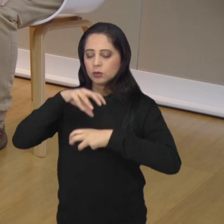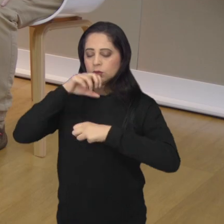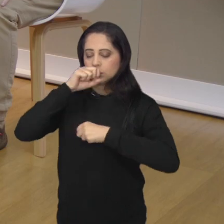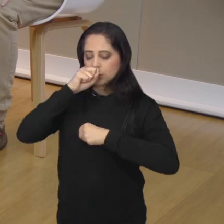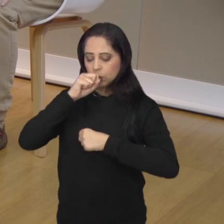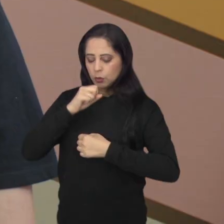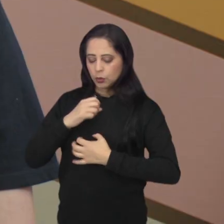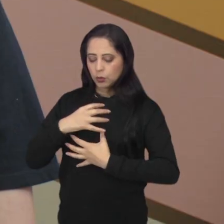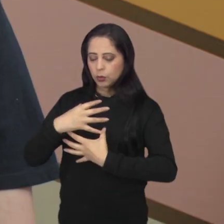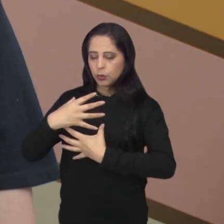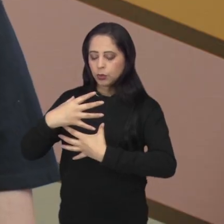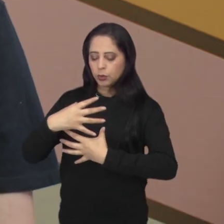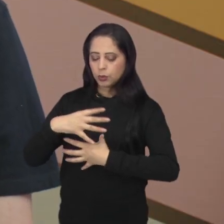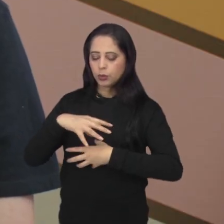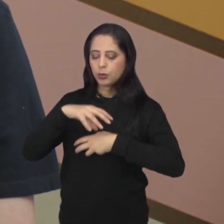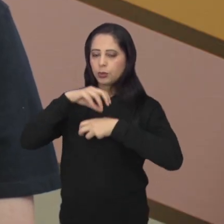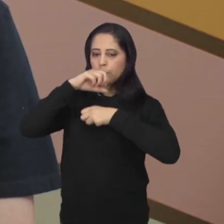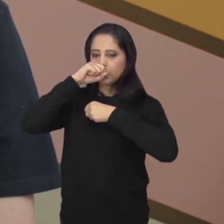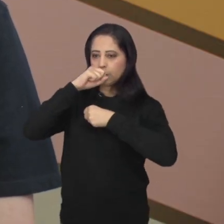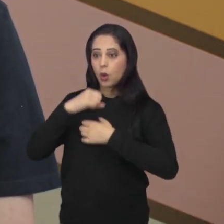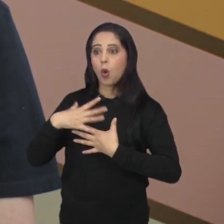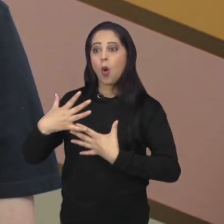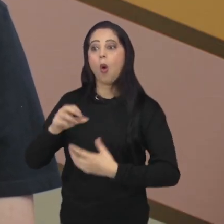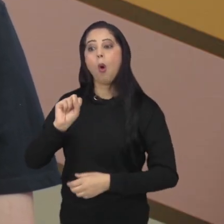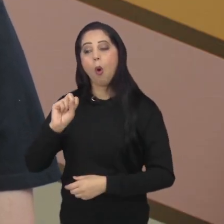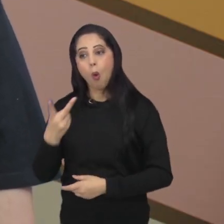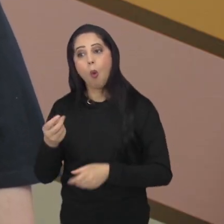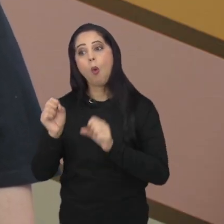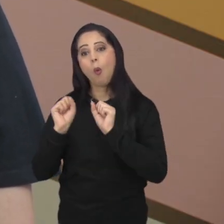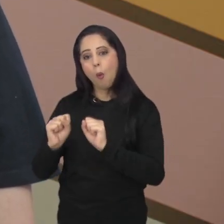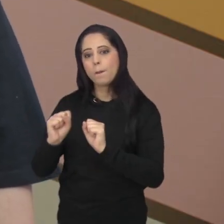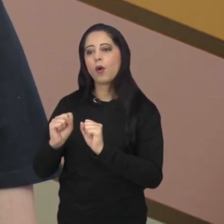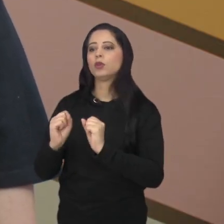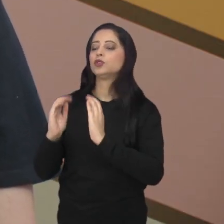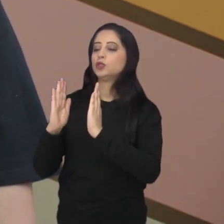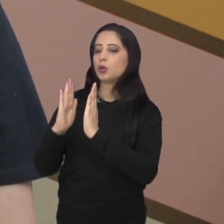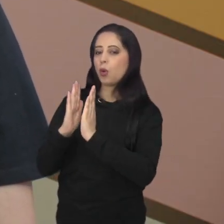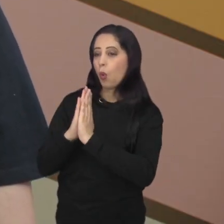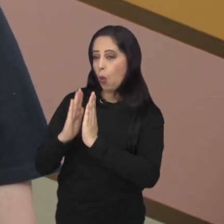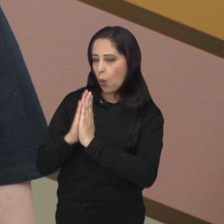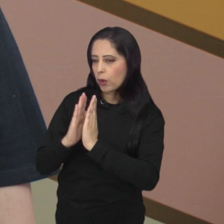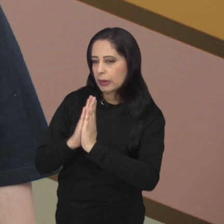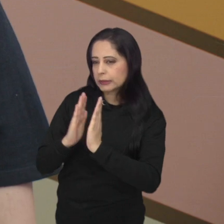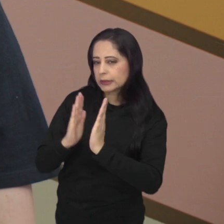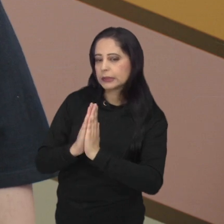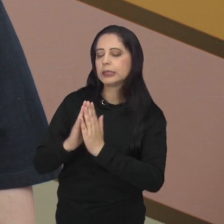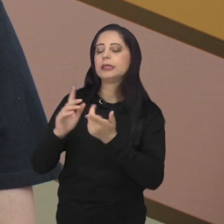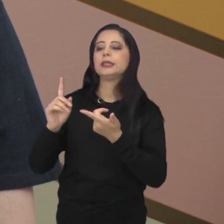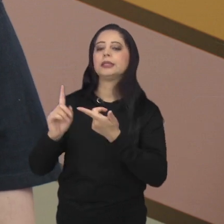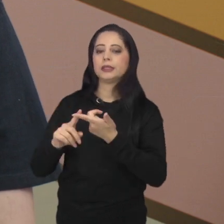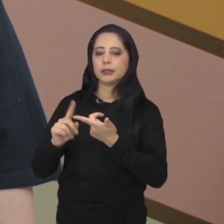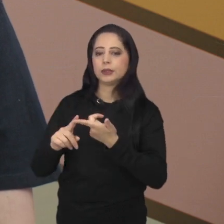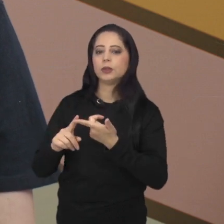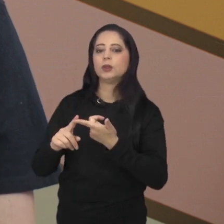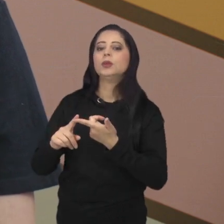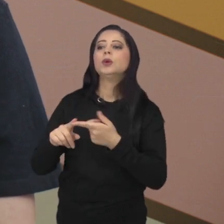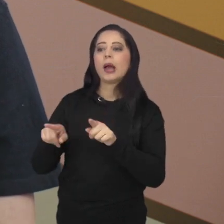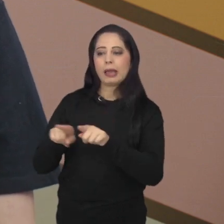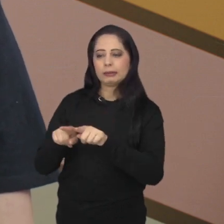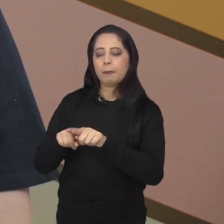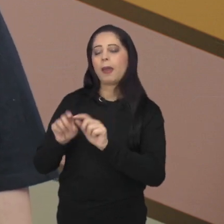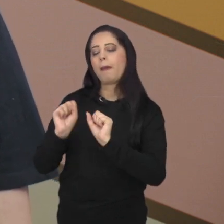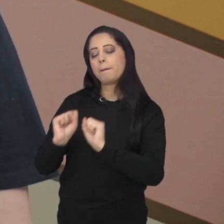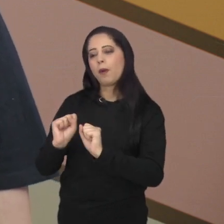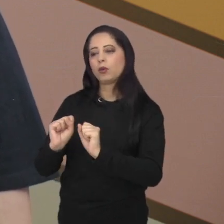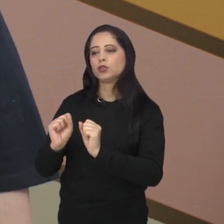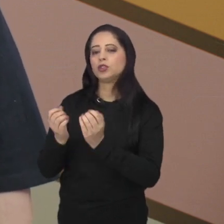de um mantra, como existe na tradição hindu e como existe também na tradição cristã. Existe a meditação e existem